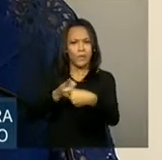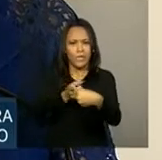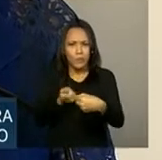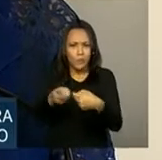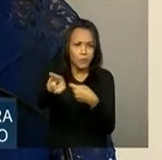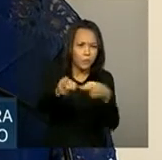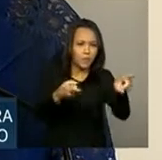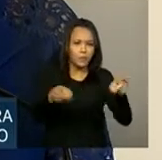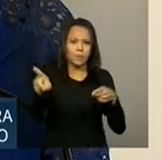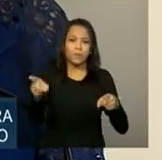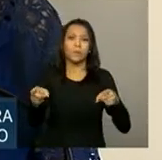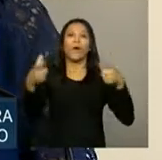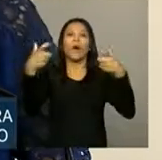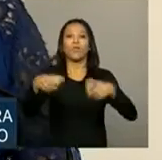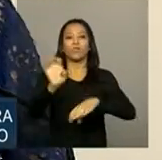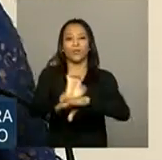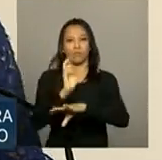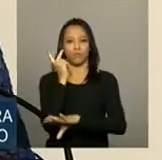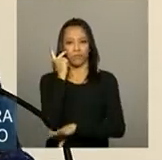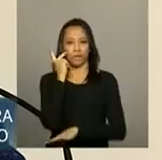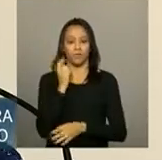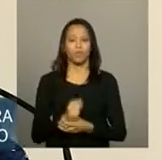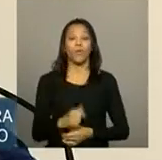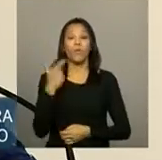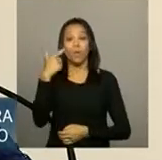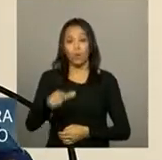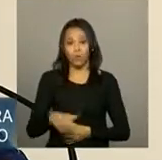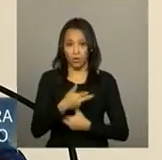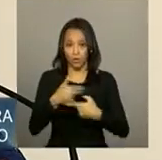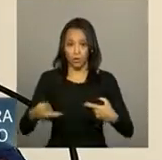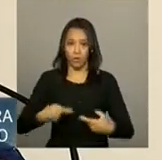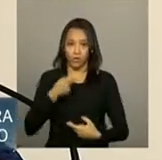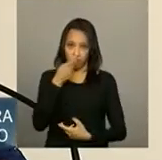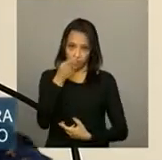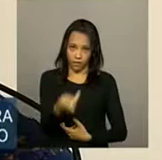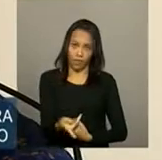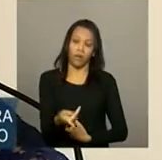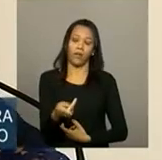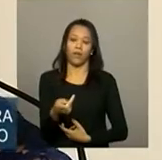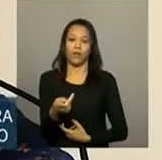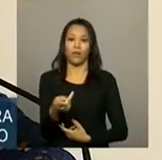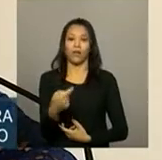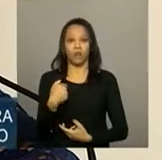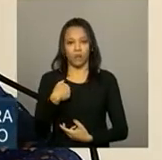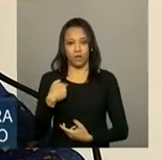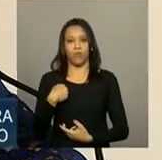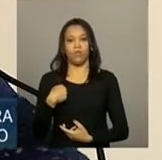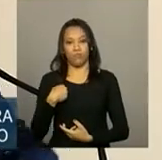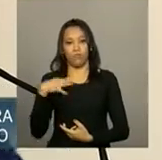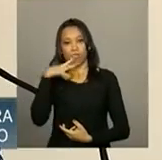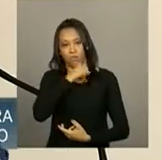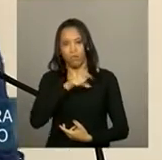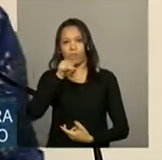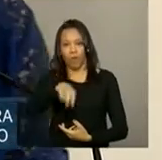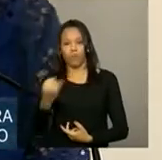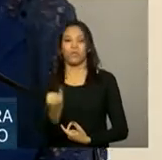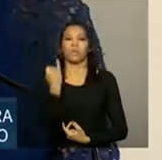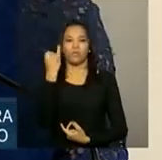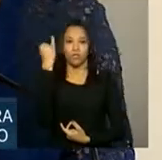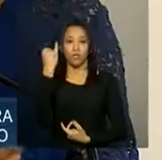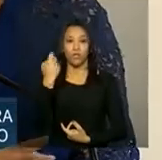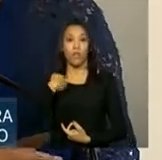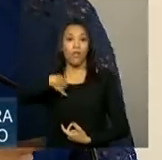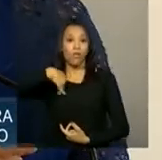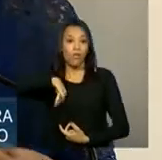e ao final Eu queria dizer uma questão falar uma coisa que eu considero muito importante nós